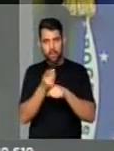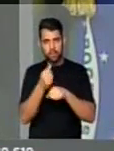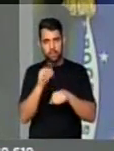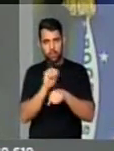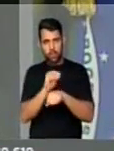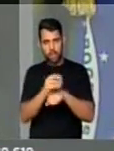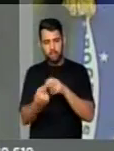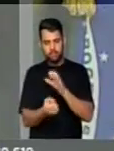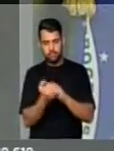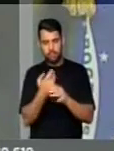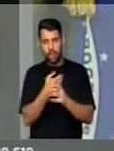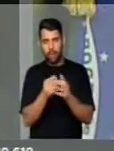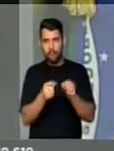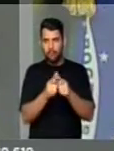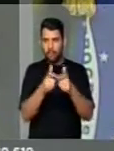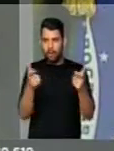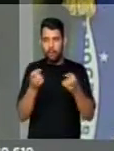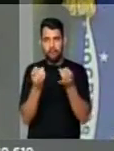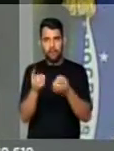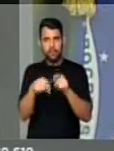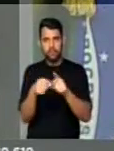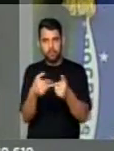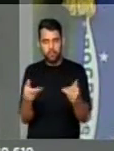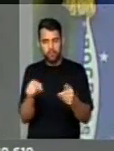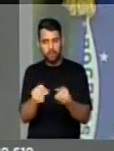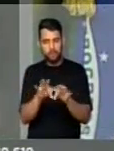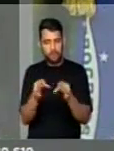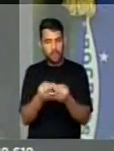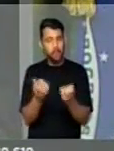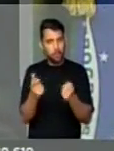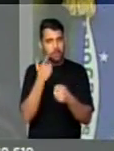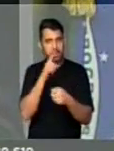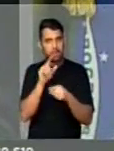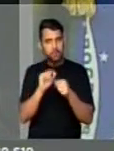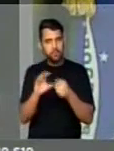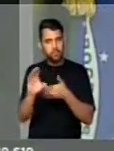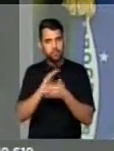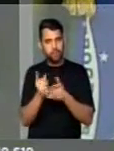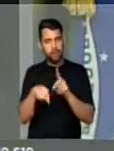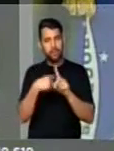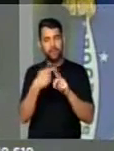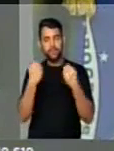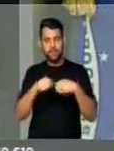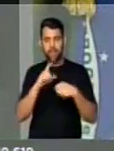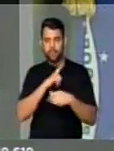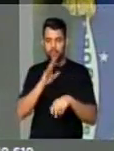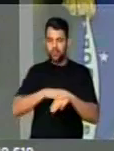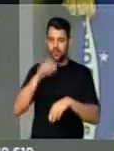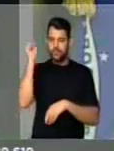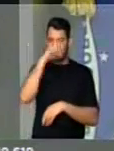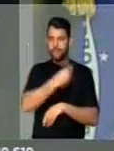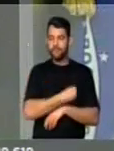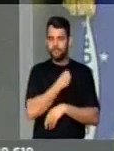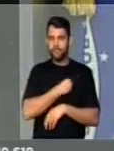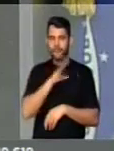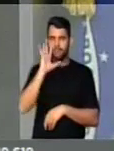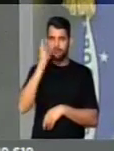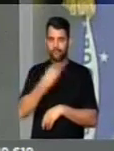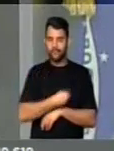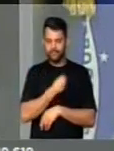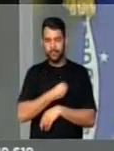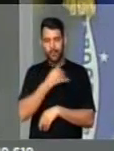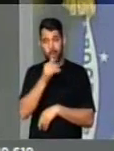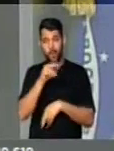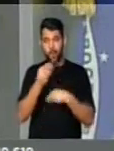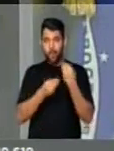e abriu inúmeros mercados. Mas também sabemos que ainda temos muitos desafios a serem superados. Como,